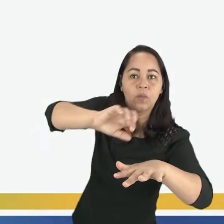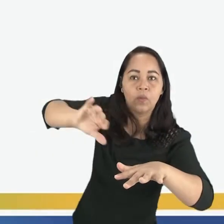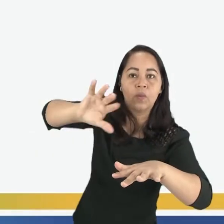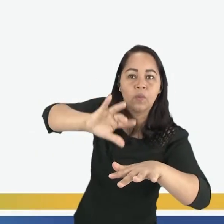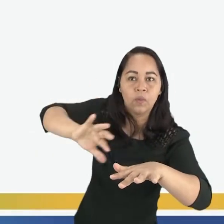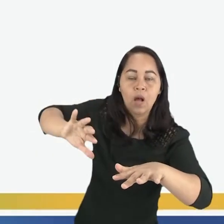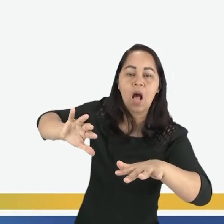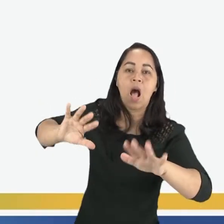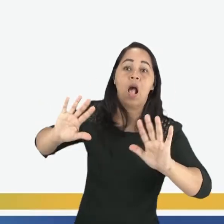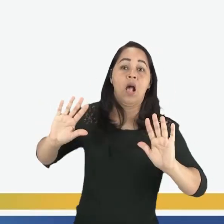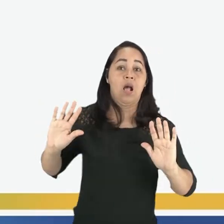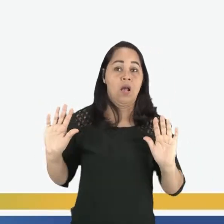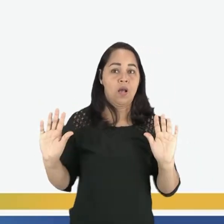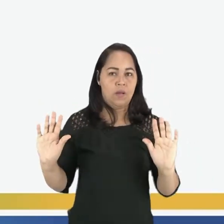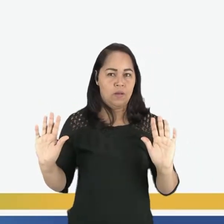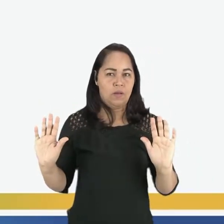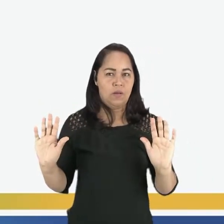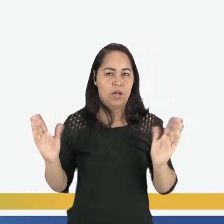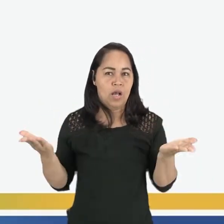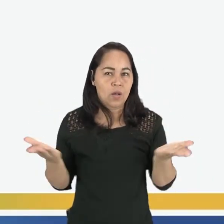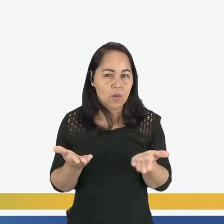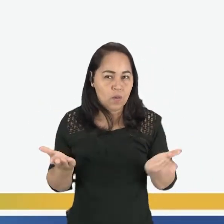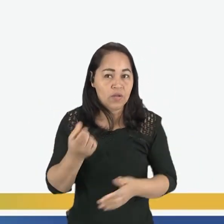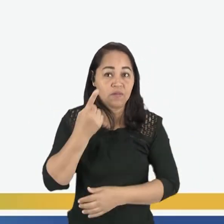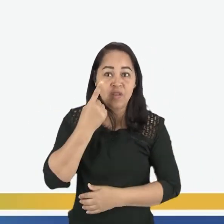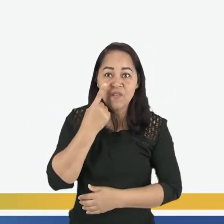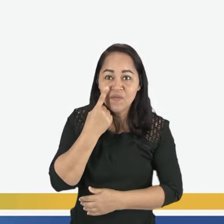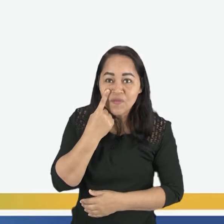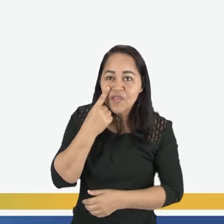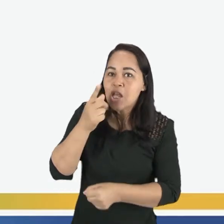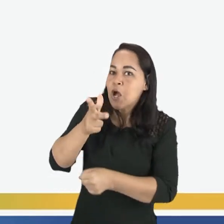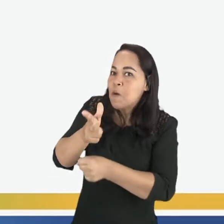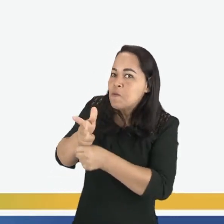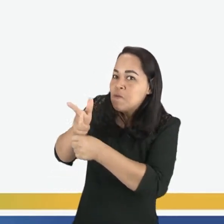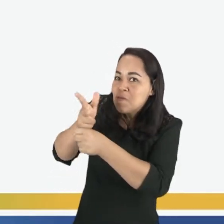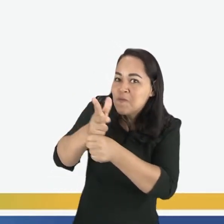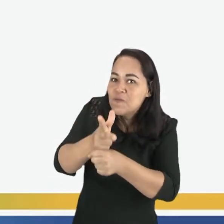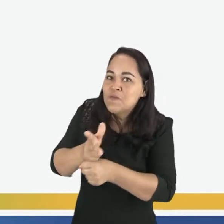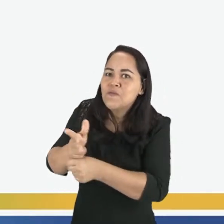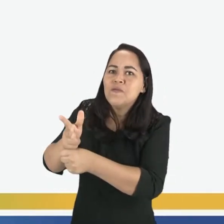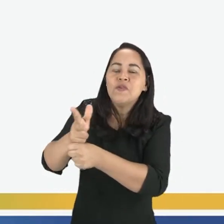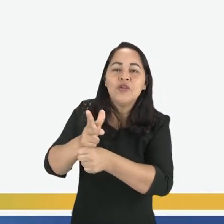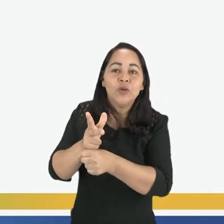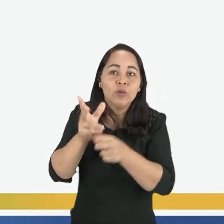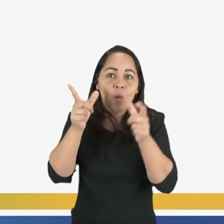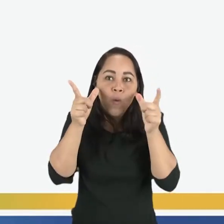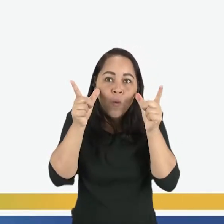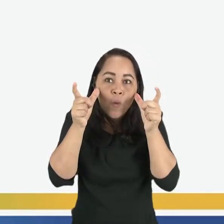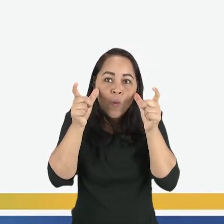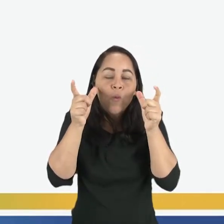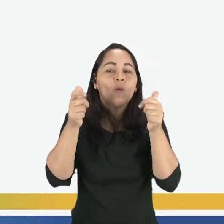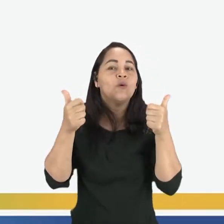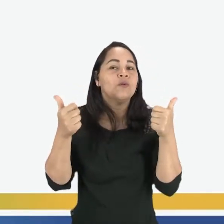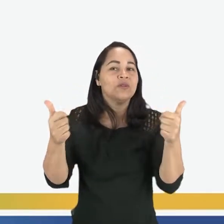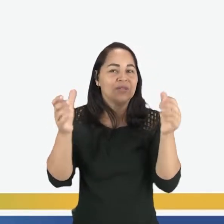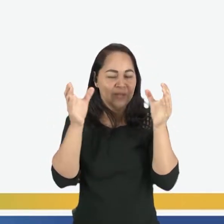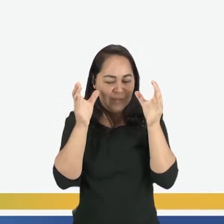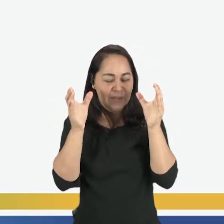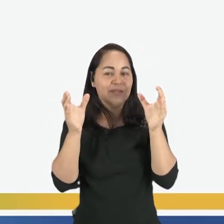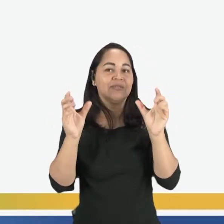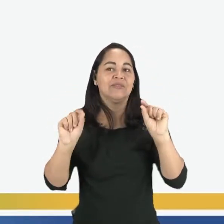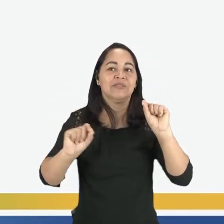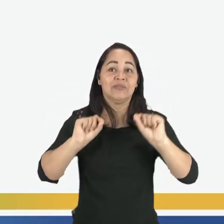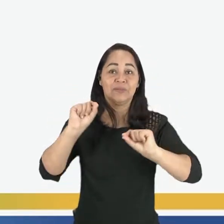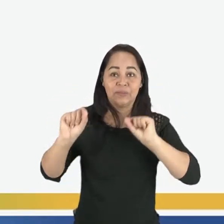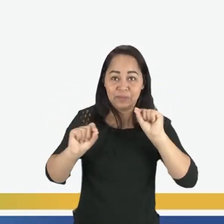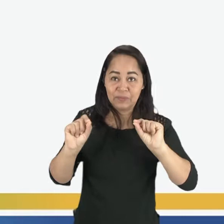Observa aí, ó. Agora nós vamos assistir um vídeo muito interessante que fala um pouco de tudo isso que nós